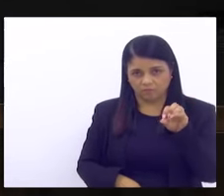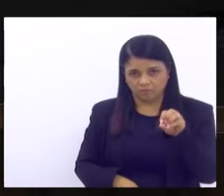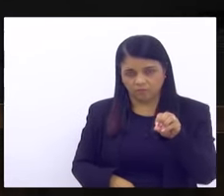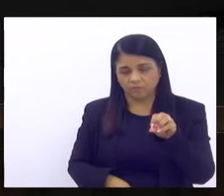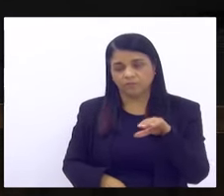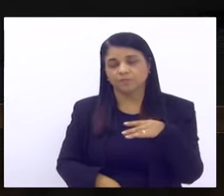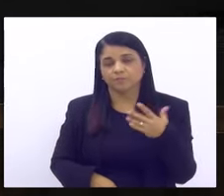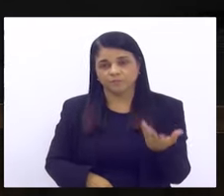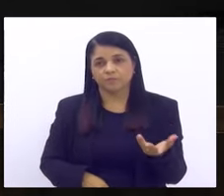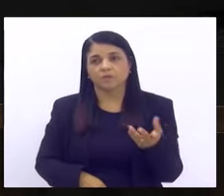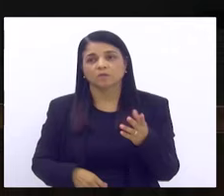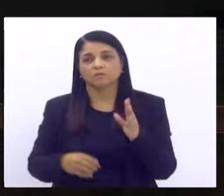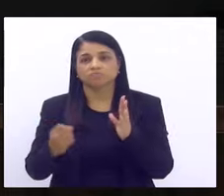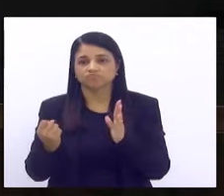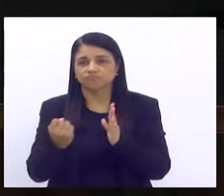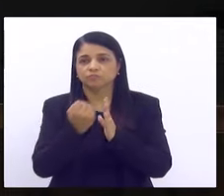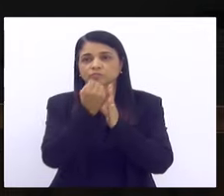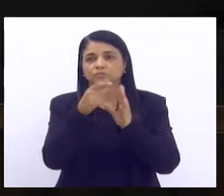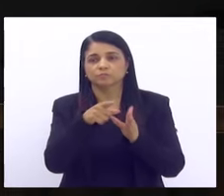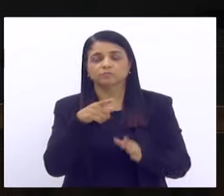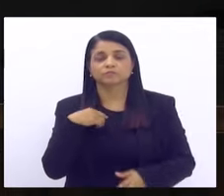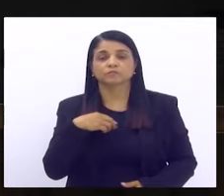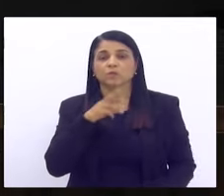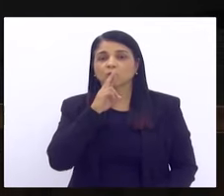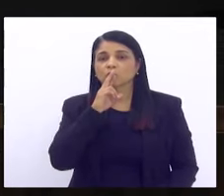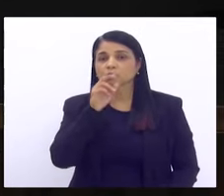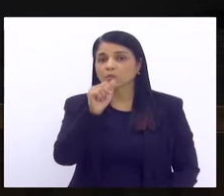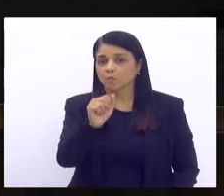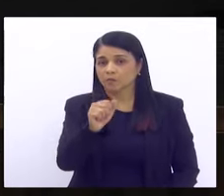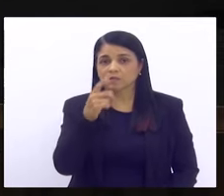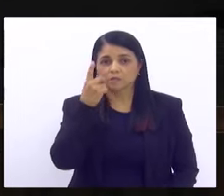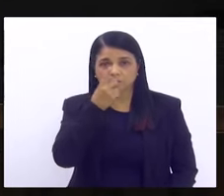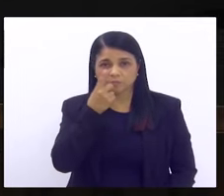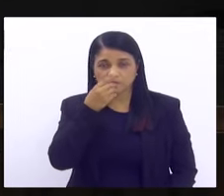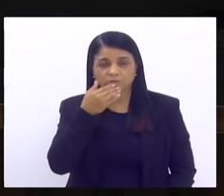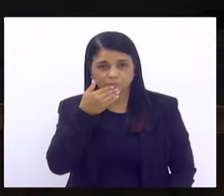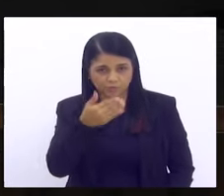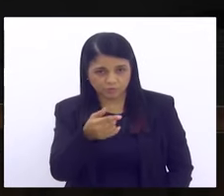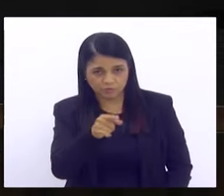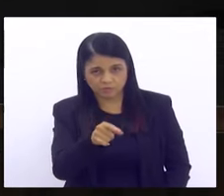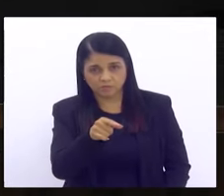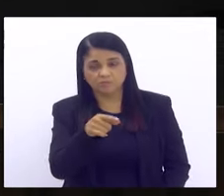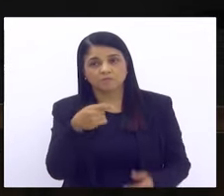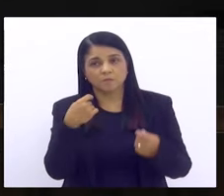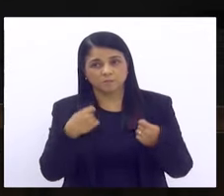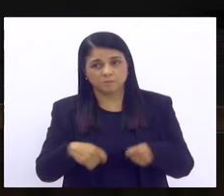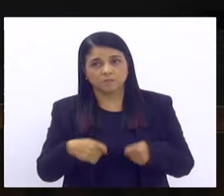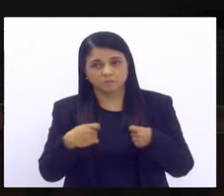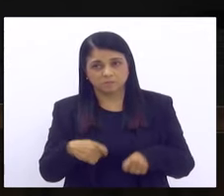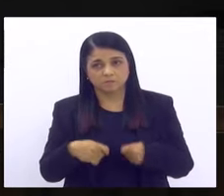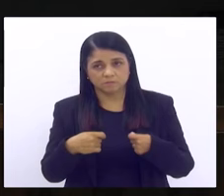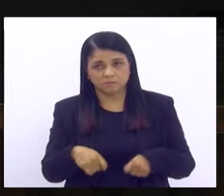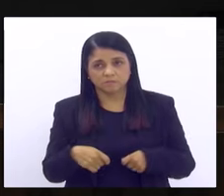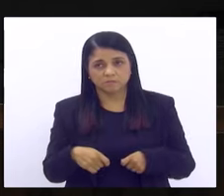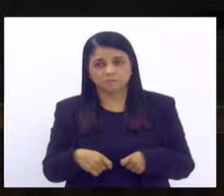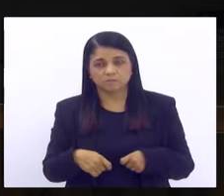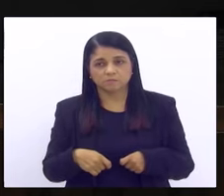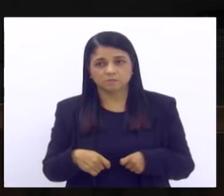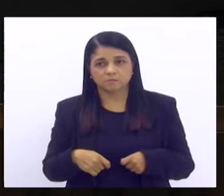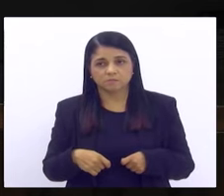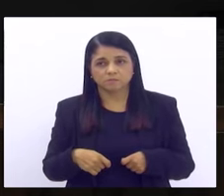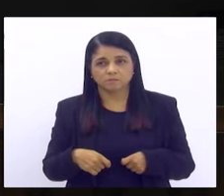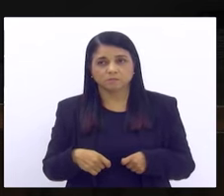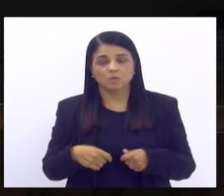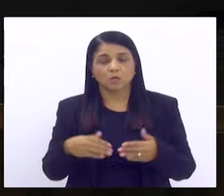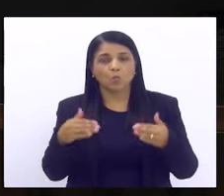do destaque. Eu solicito ao nobre deputado Rodrigo Amorim, da CCJ, porque vai precisar aqui fazer... Houve